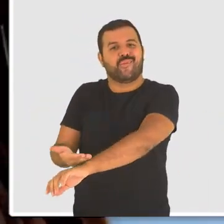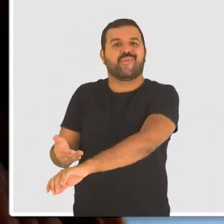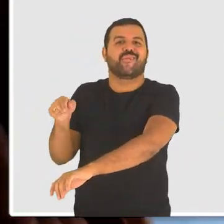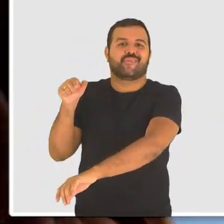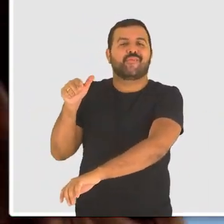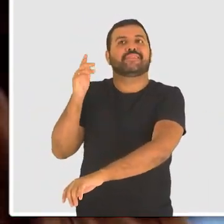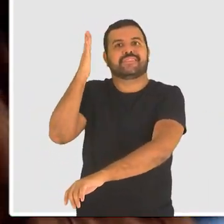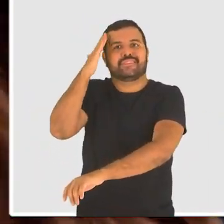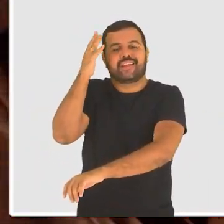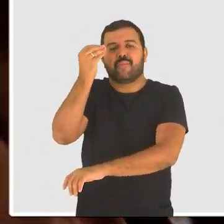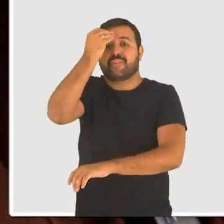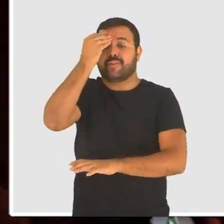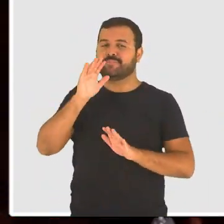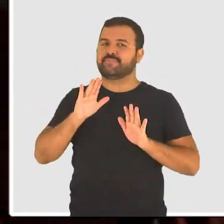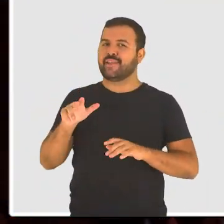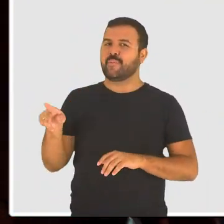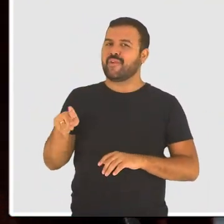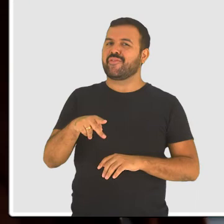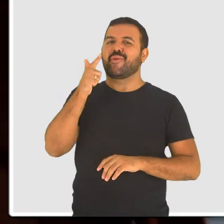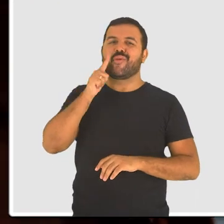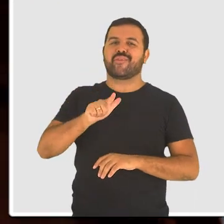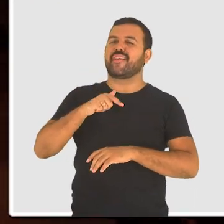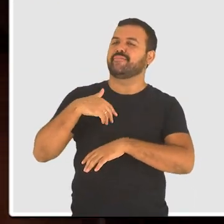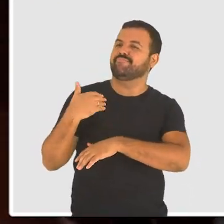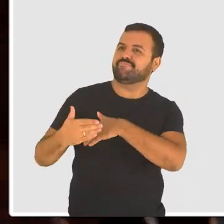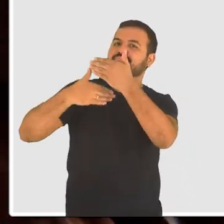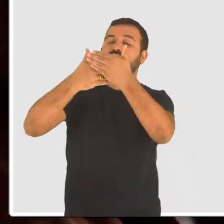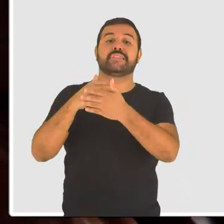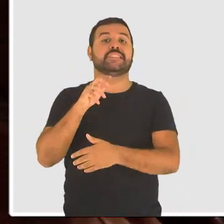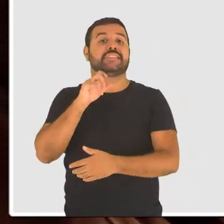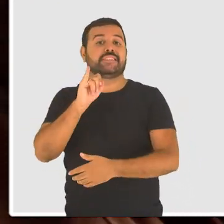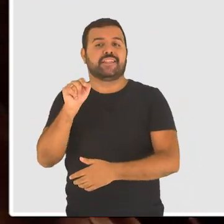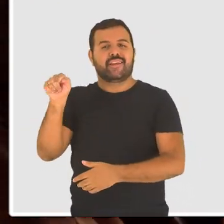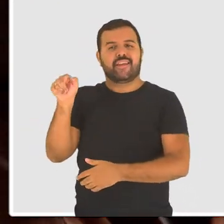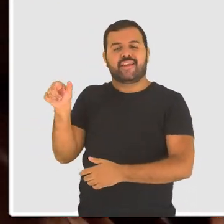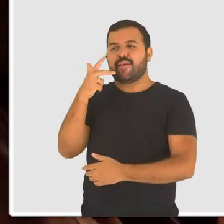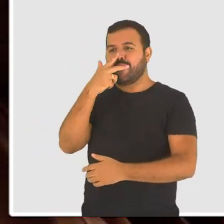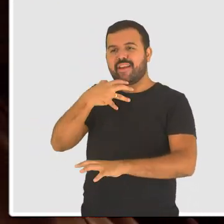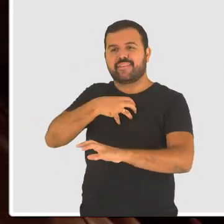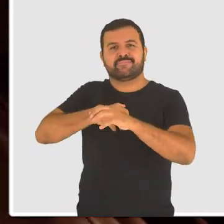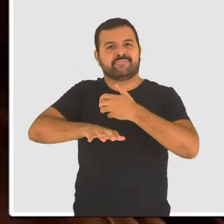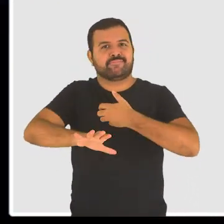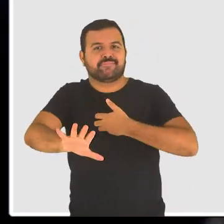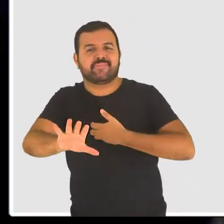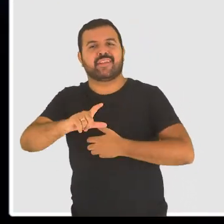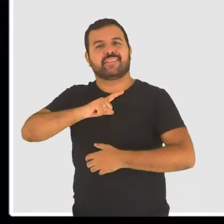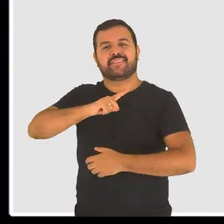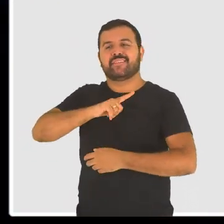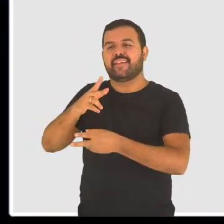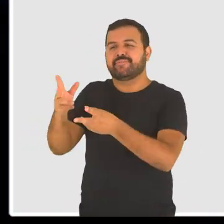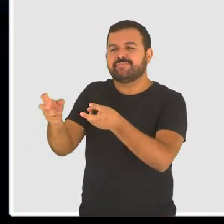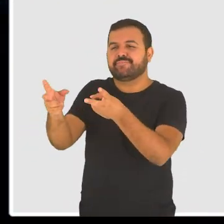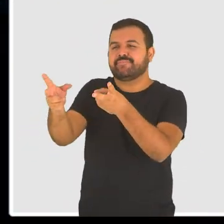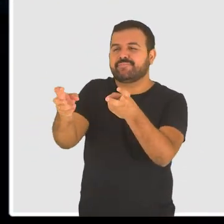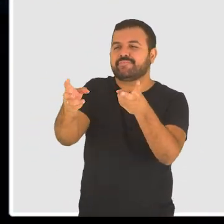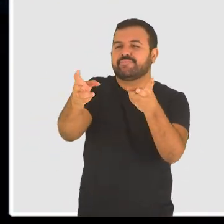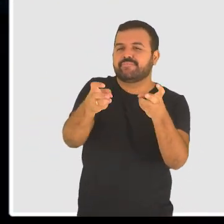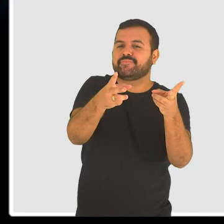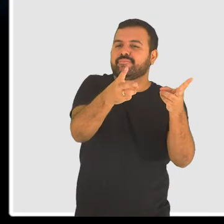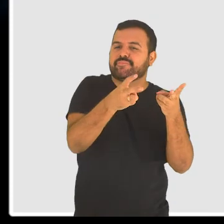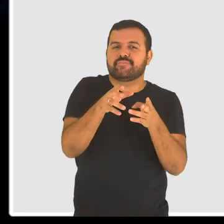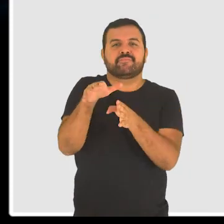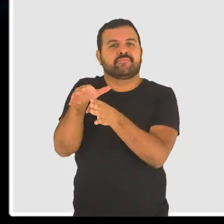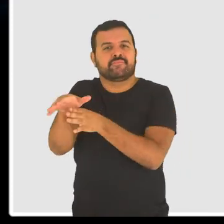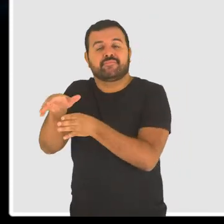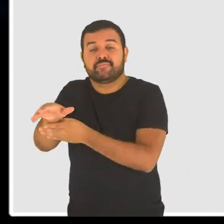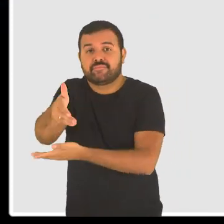domina. Mas ele se torna um professor muito melhor quando ele se coloca numa